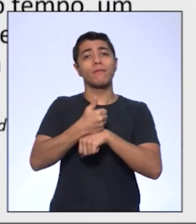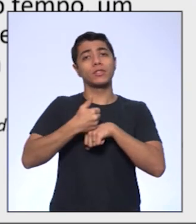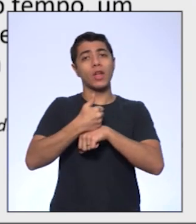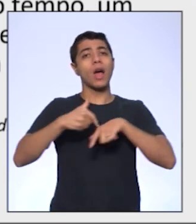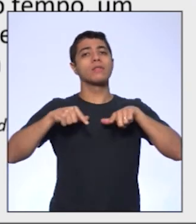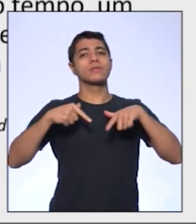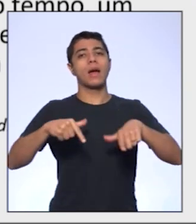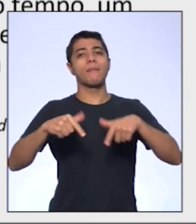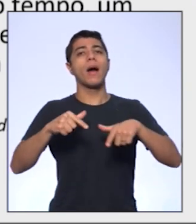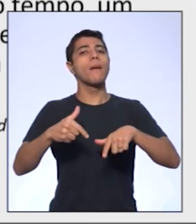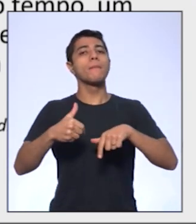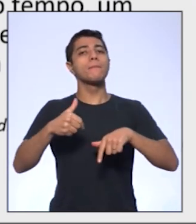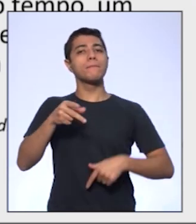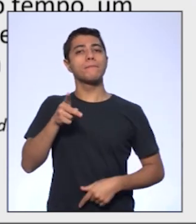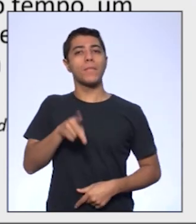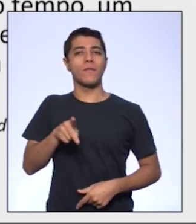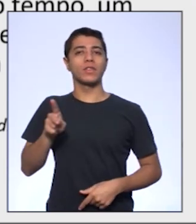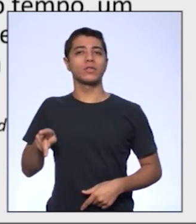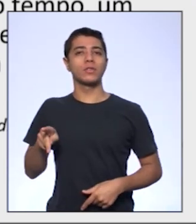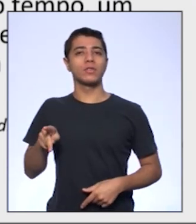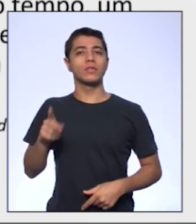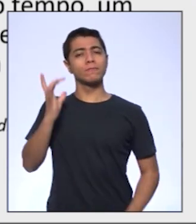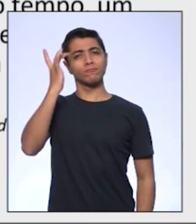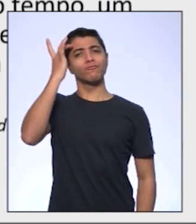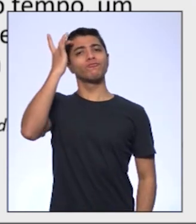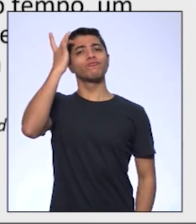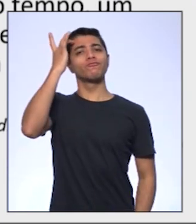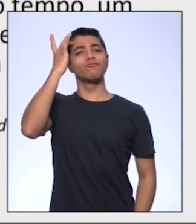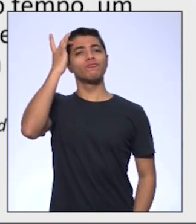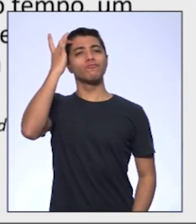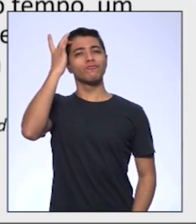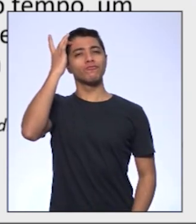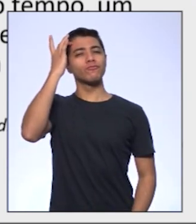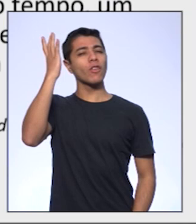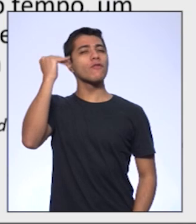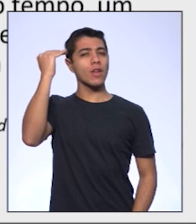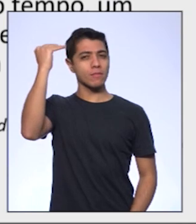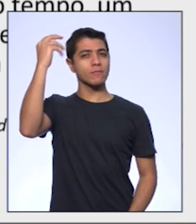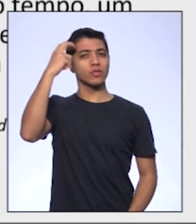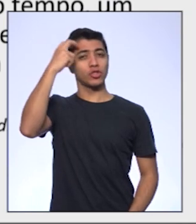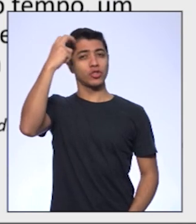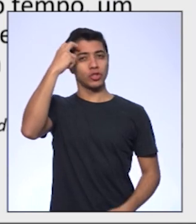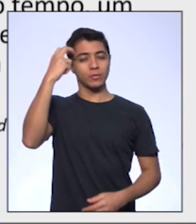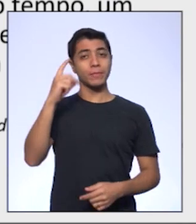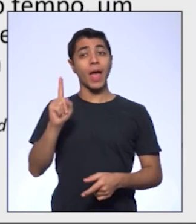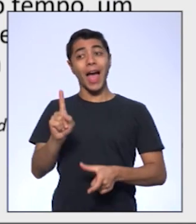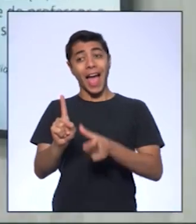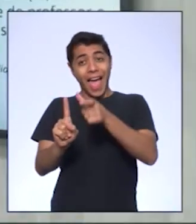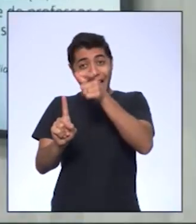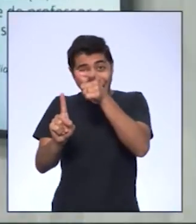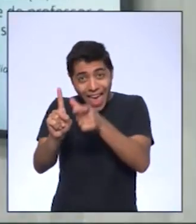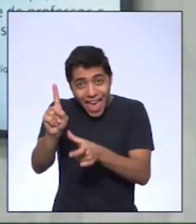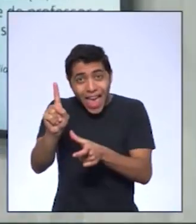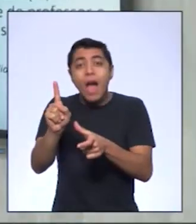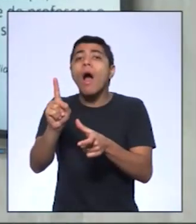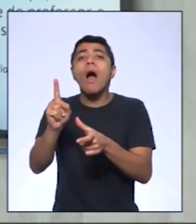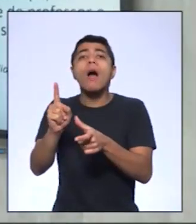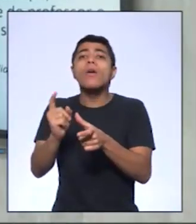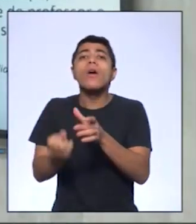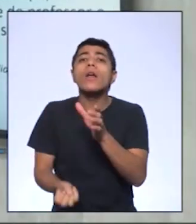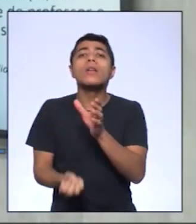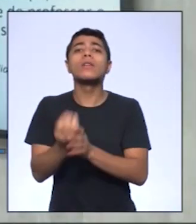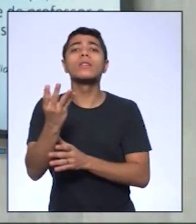e erudito. Em resumo, um intelectual. Esse homem só aparecerá com as cidades. Volta, vamos lá e vamos